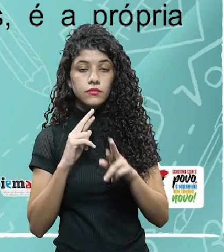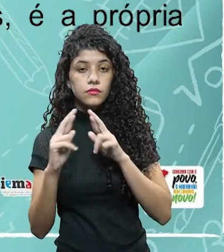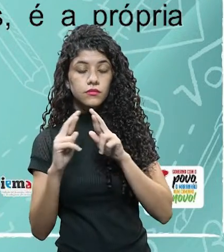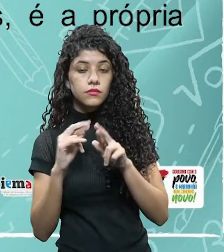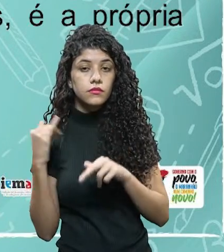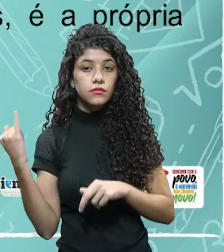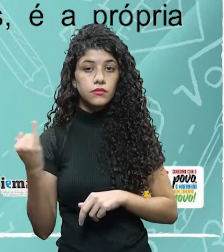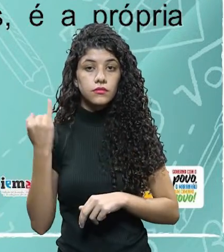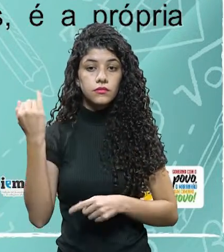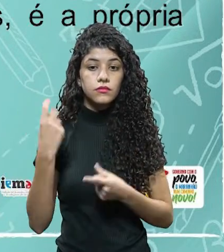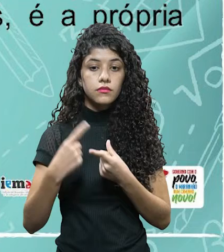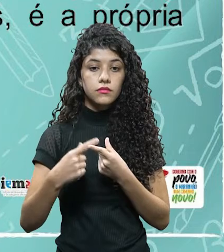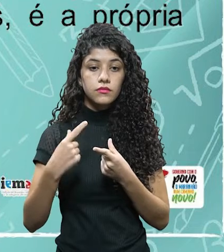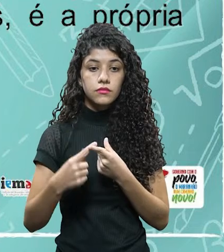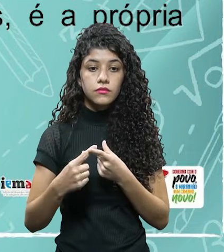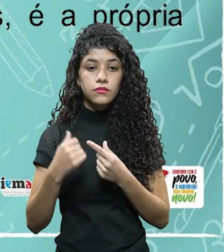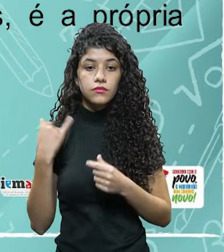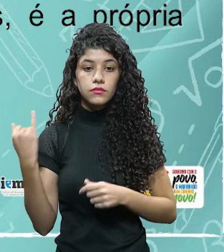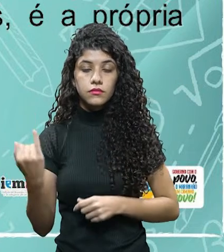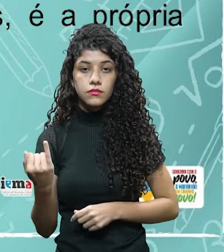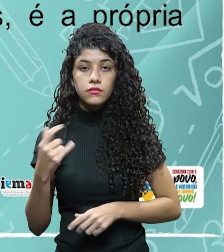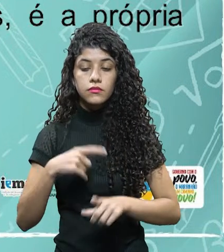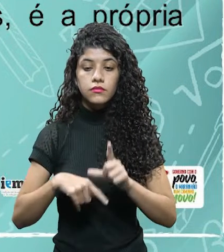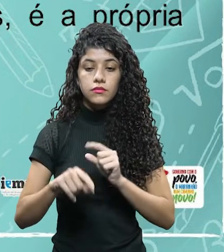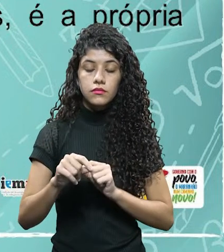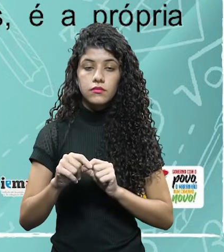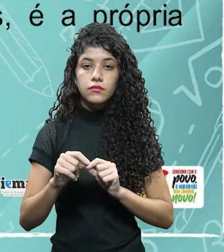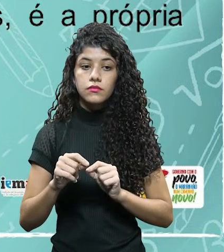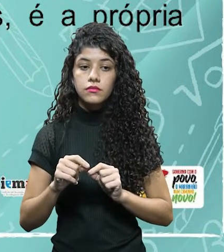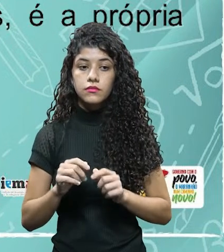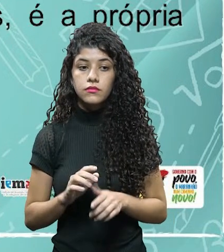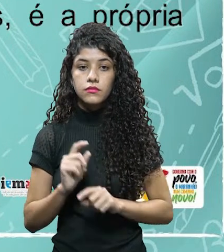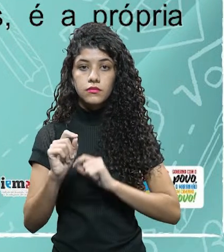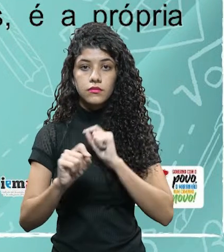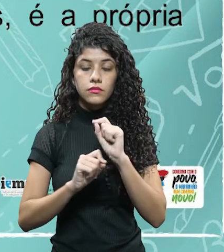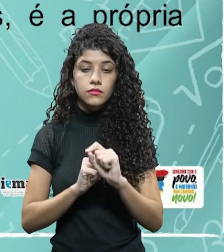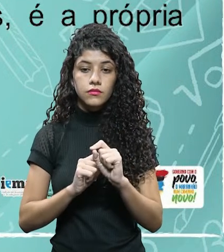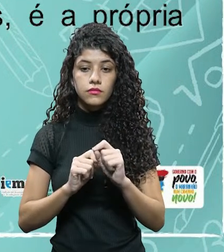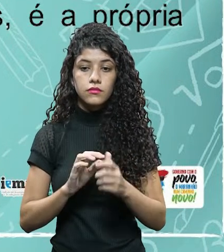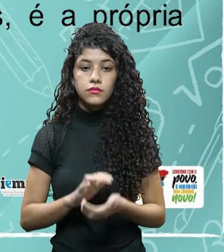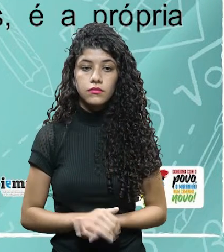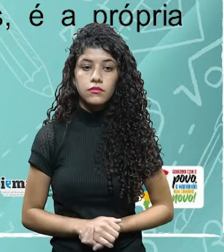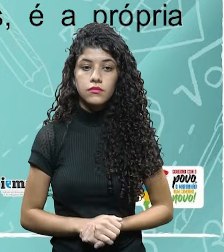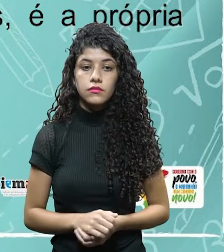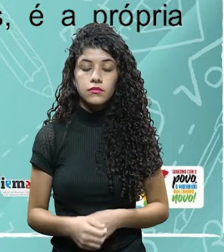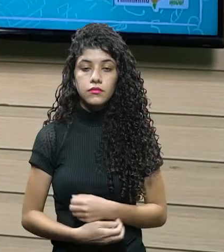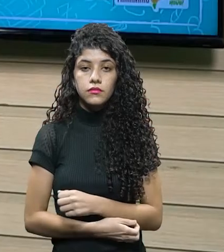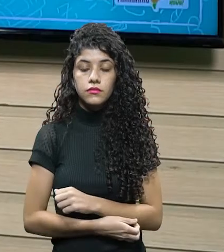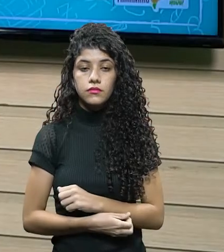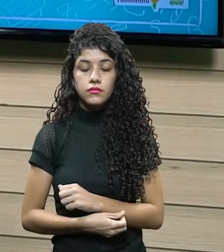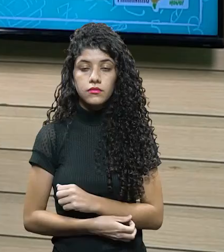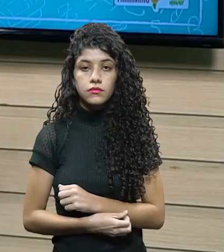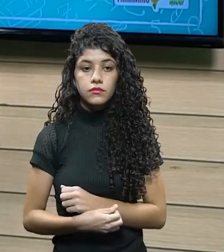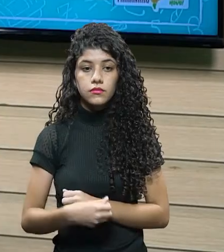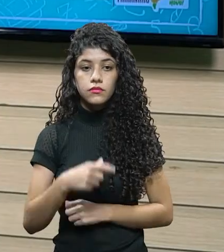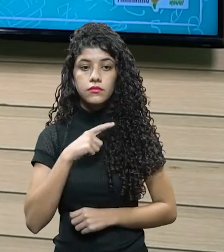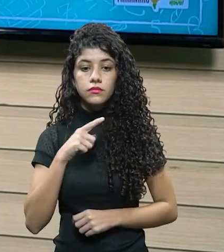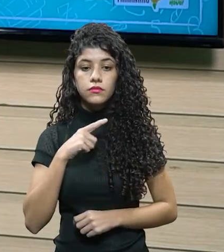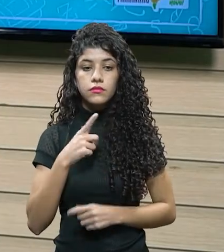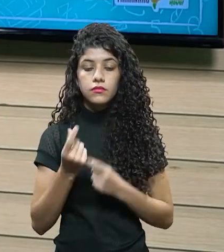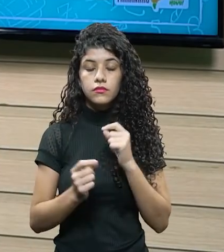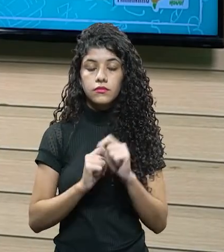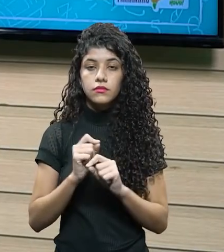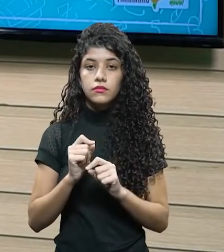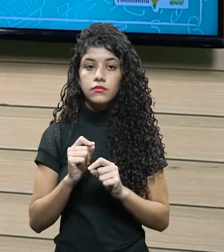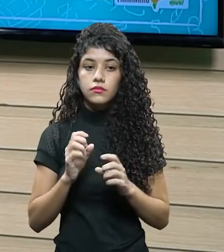Esta relação é importante porque, em sua forma mais simples, é a própria definição de lucro. Se eu tenho um custo maior do